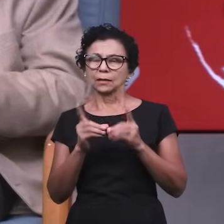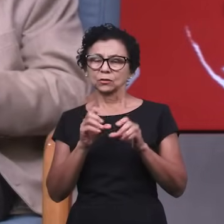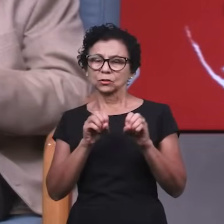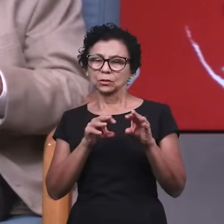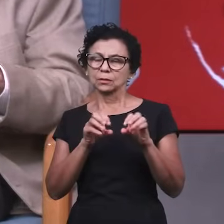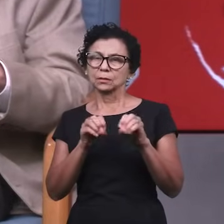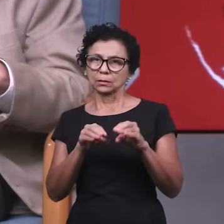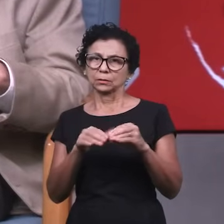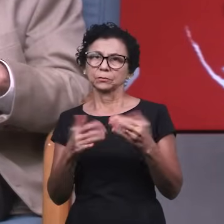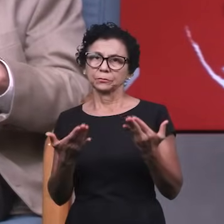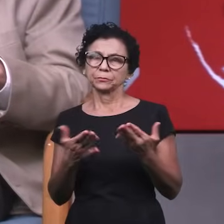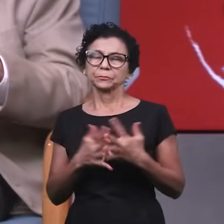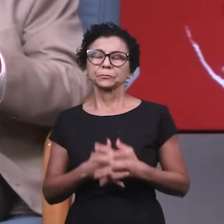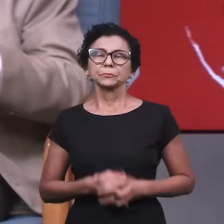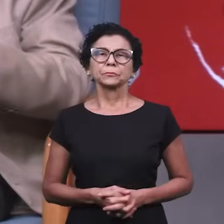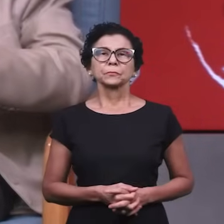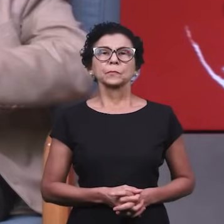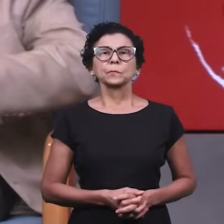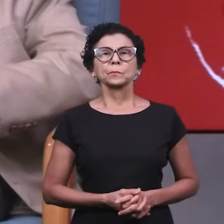veja,